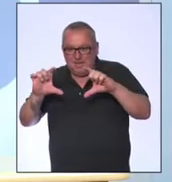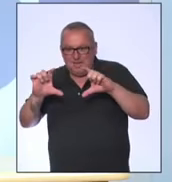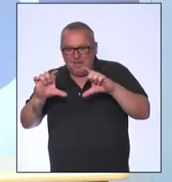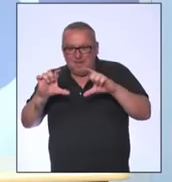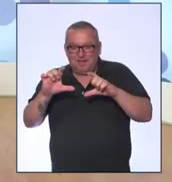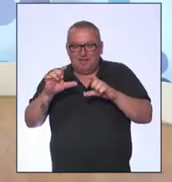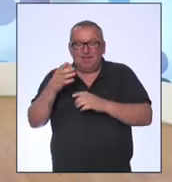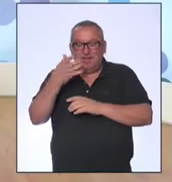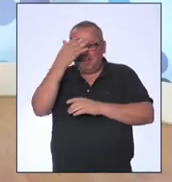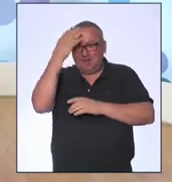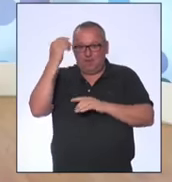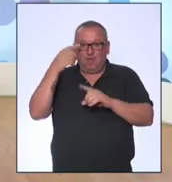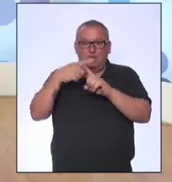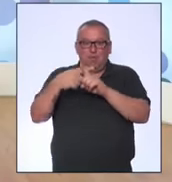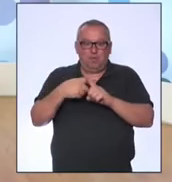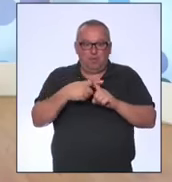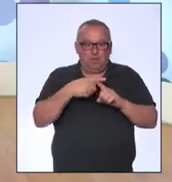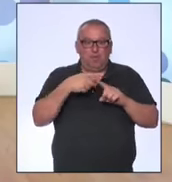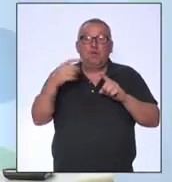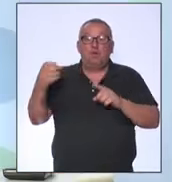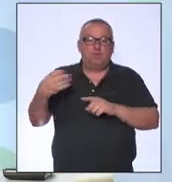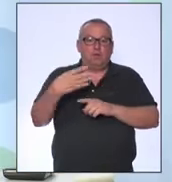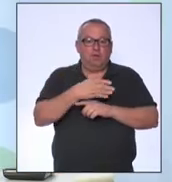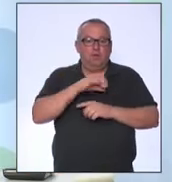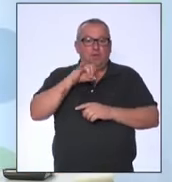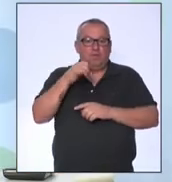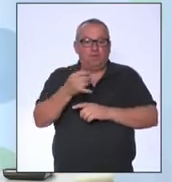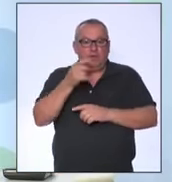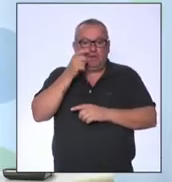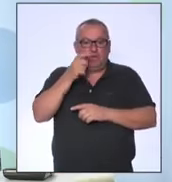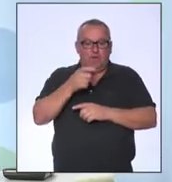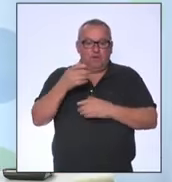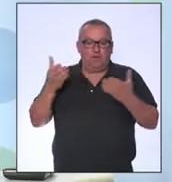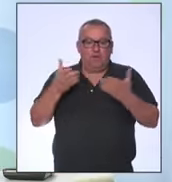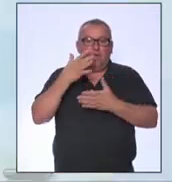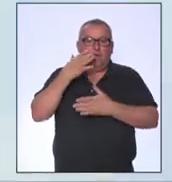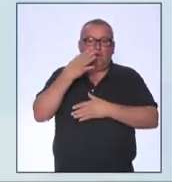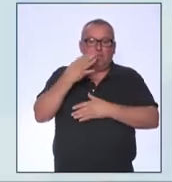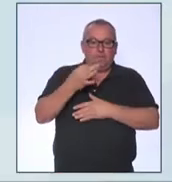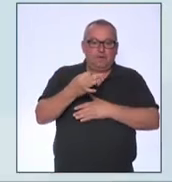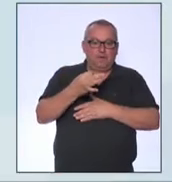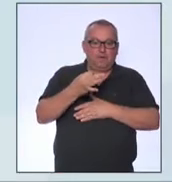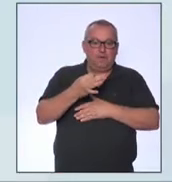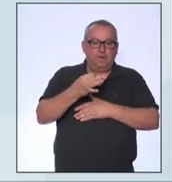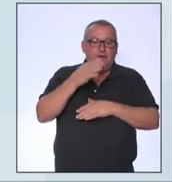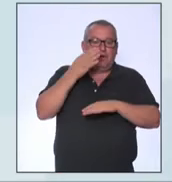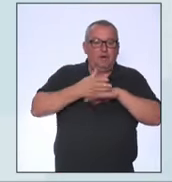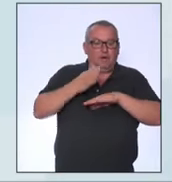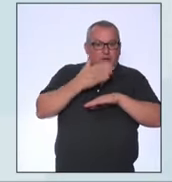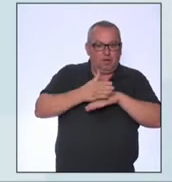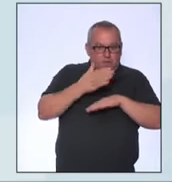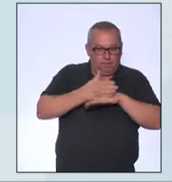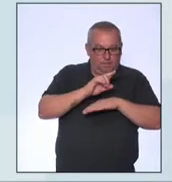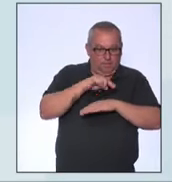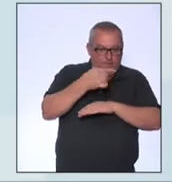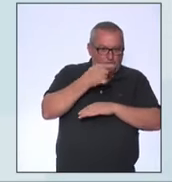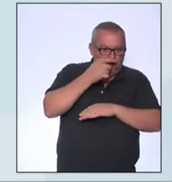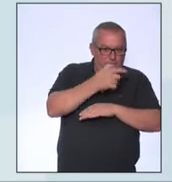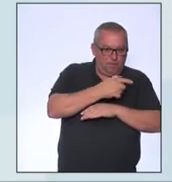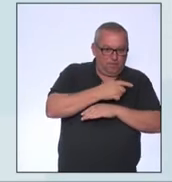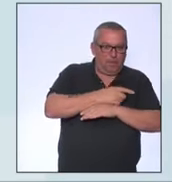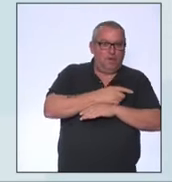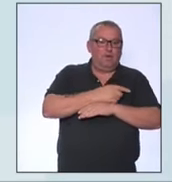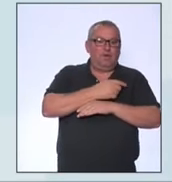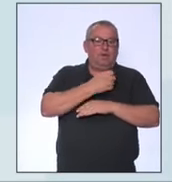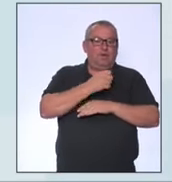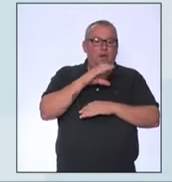de multiplicar. Mas eles vão ter uma nova oportunidade, pessoal. Observem a atividade seguinte. Agora eu